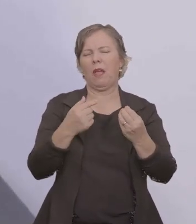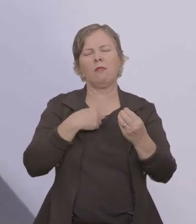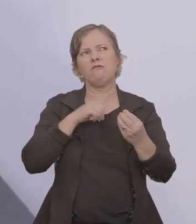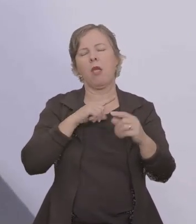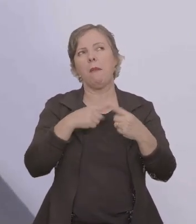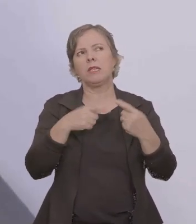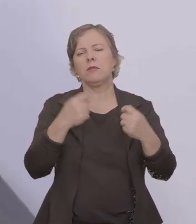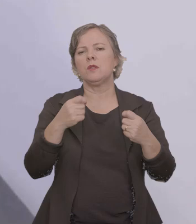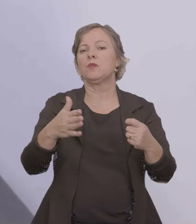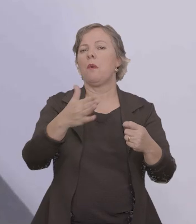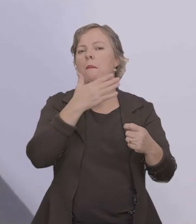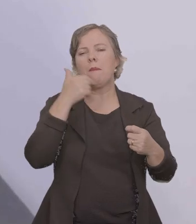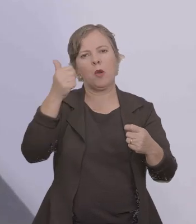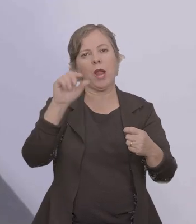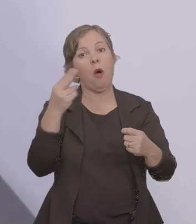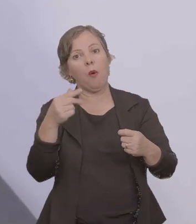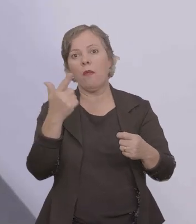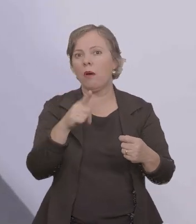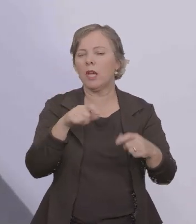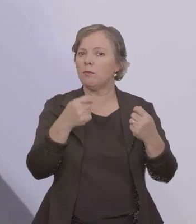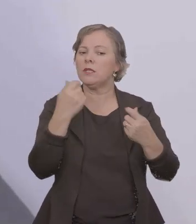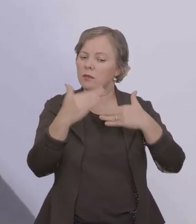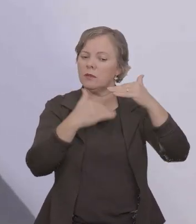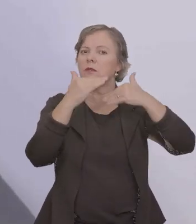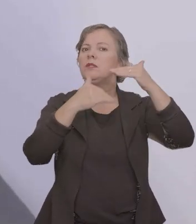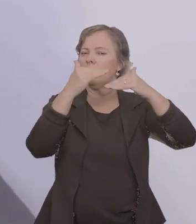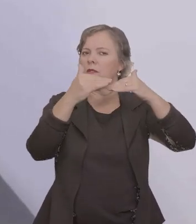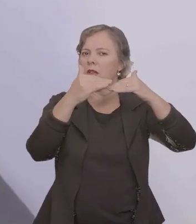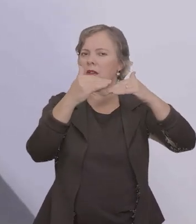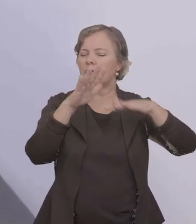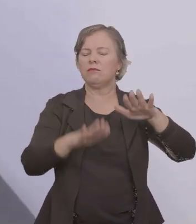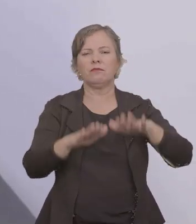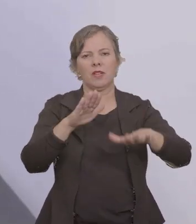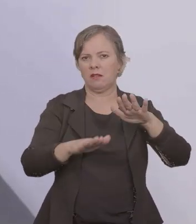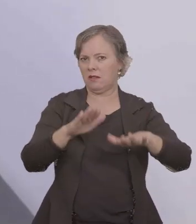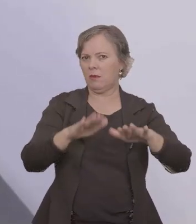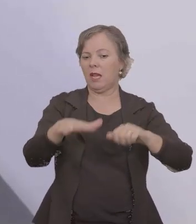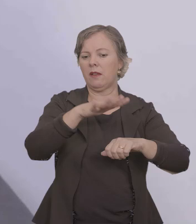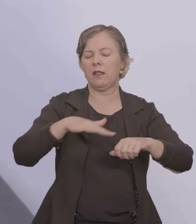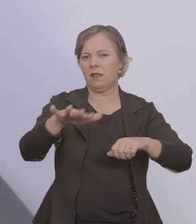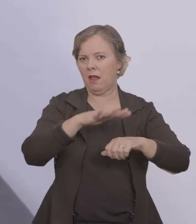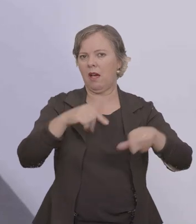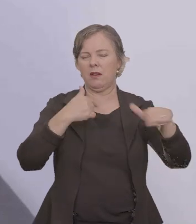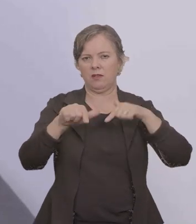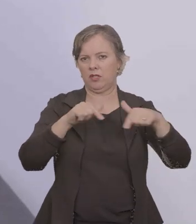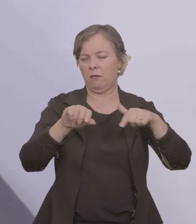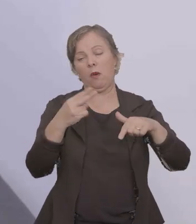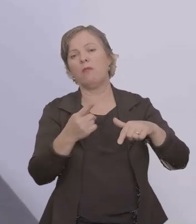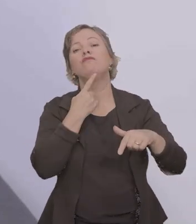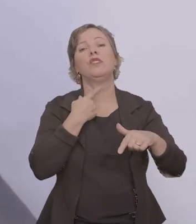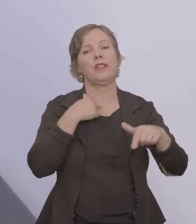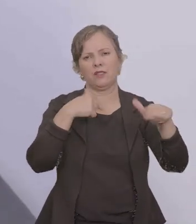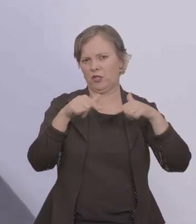mas eu preciso de melhorar, eu não tenho, eu vou precisar de desenvolver. Isso vai variando muito da área que a pessoa atua ou que ela deseja